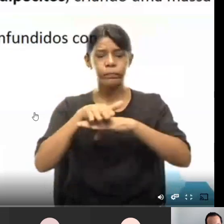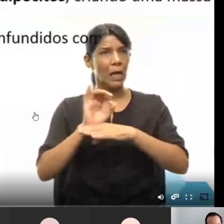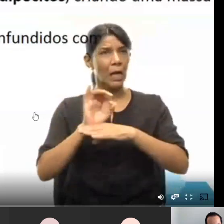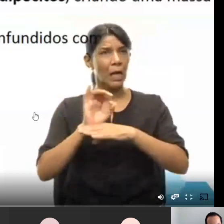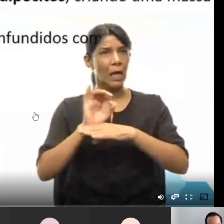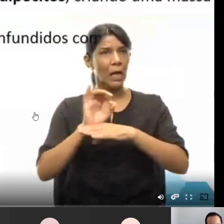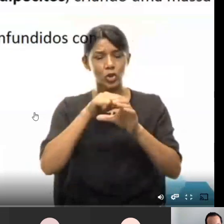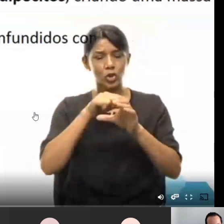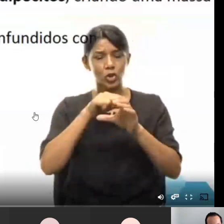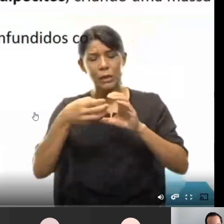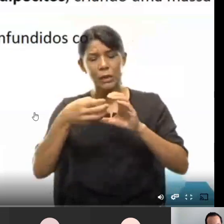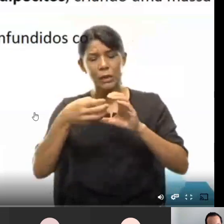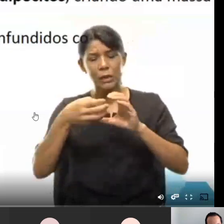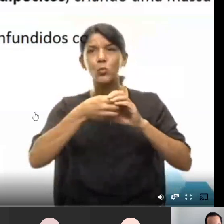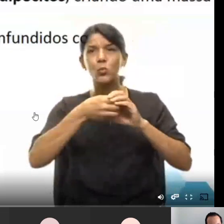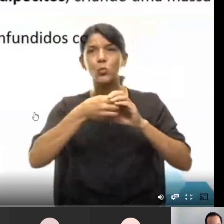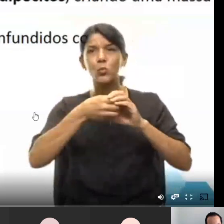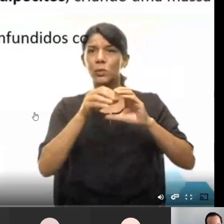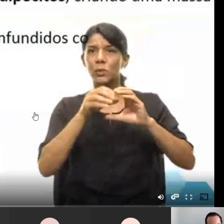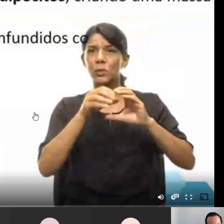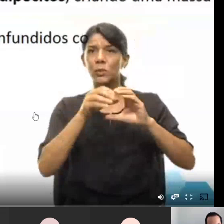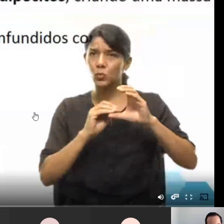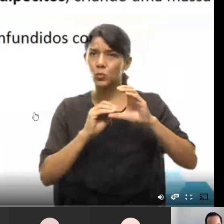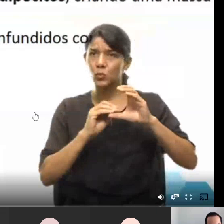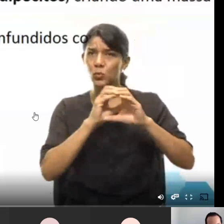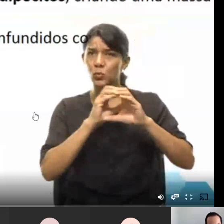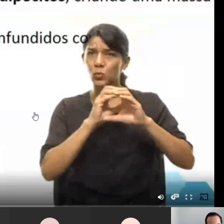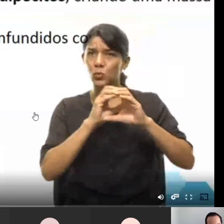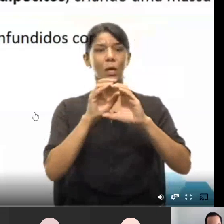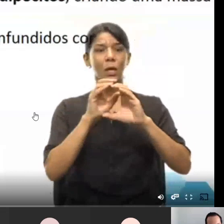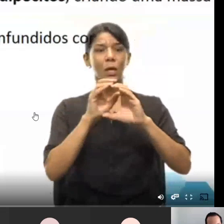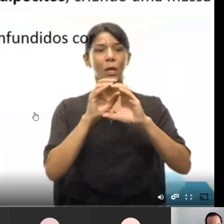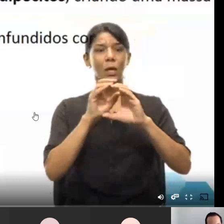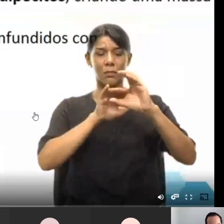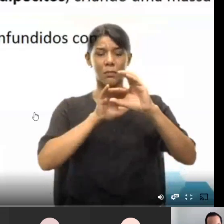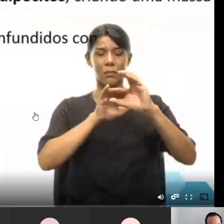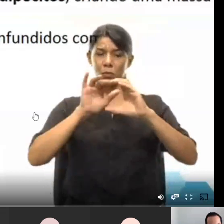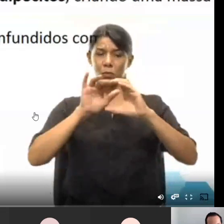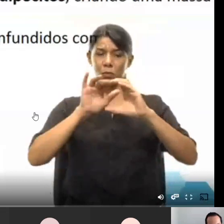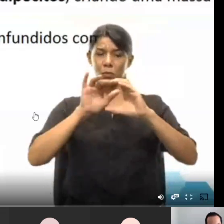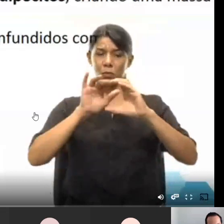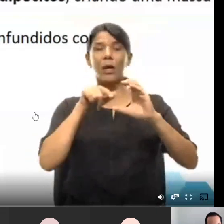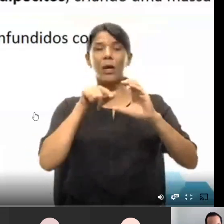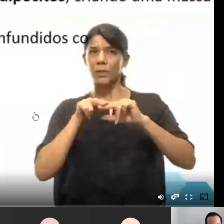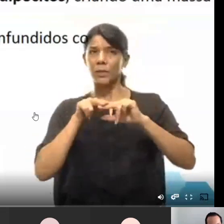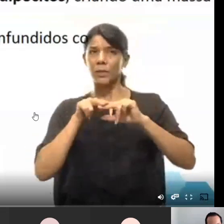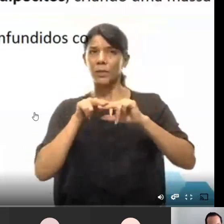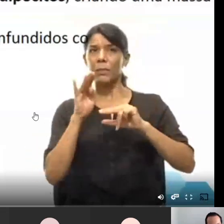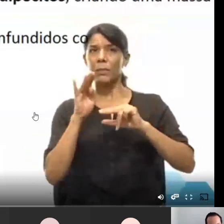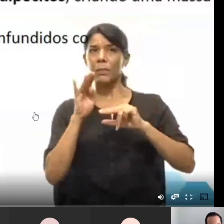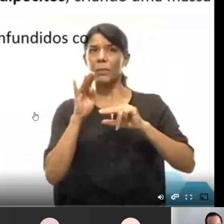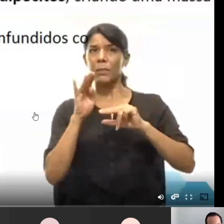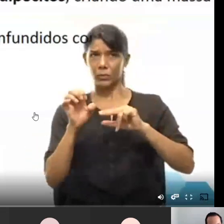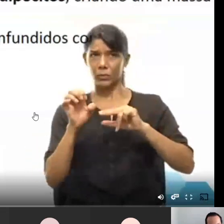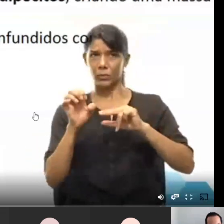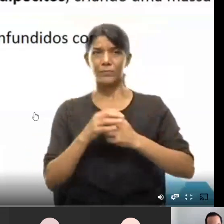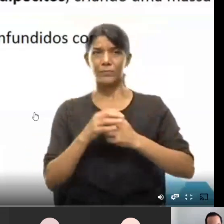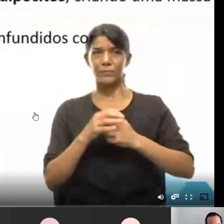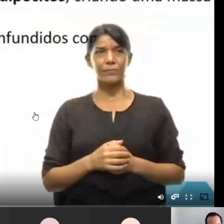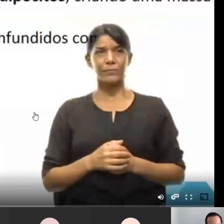se houvesse uma cápsula em volta dessa tumoração benigna, tá? Então, aqui